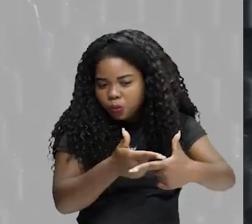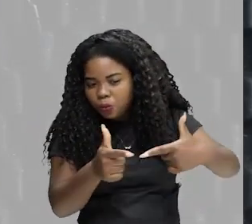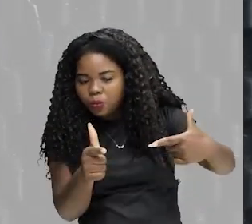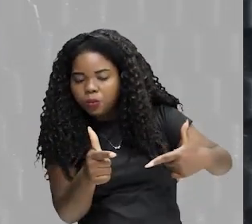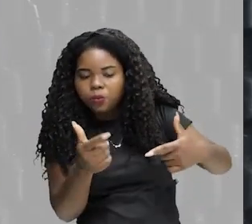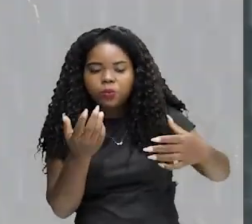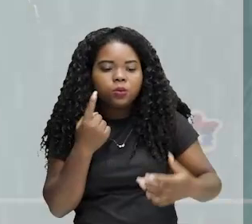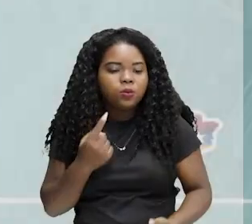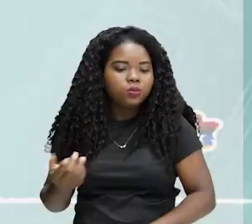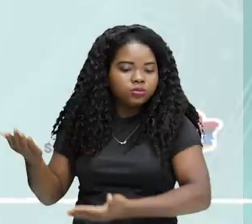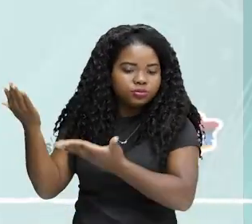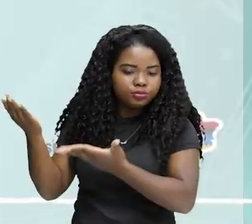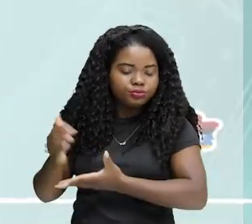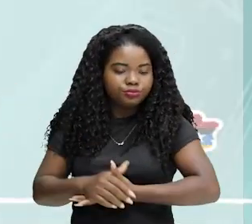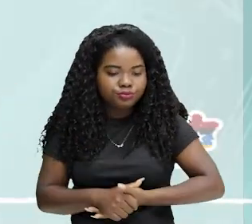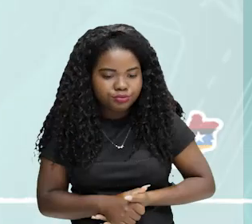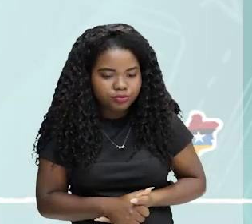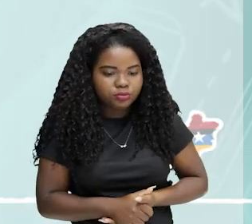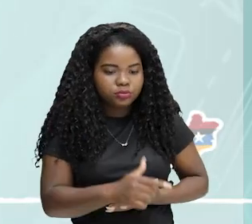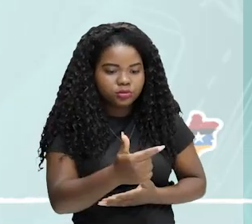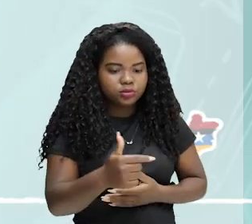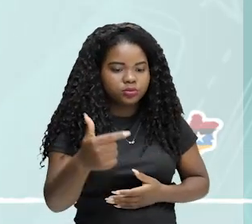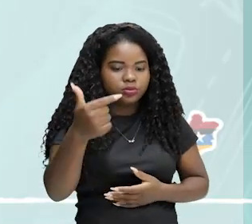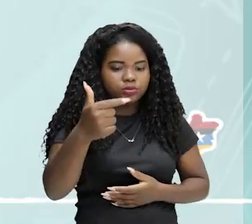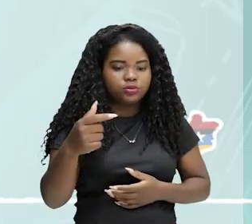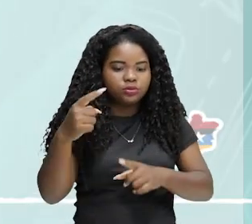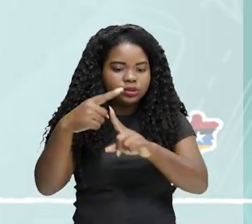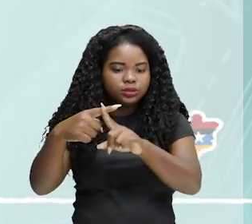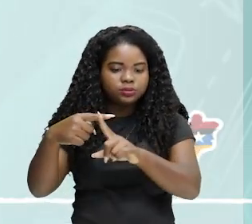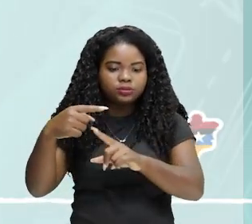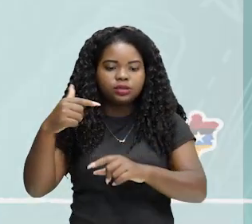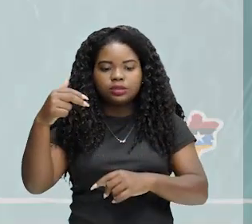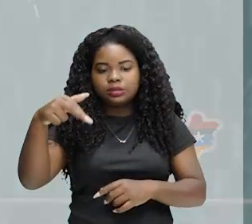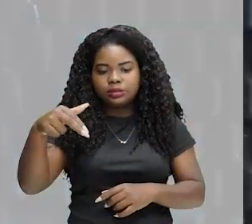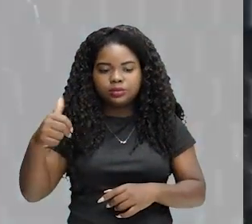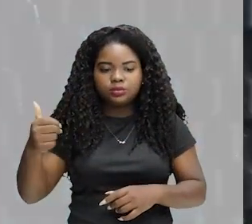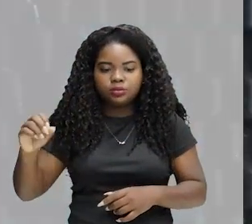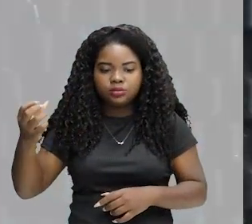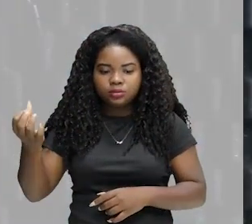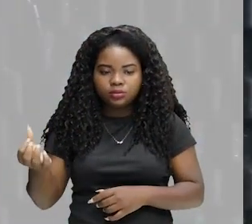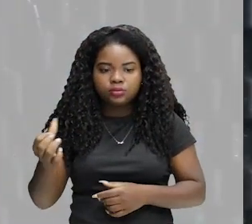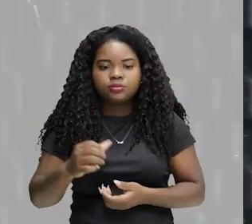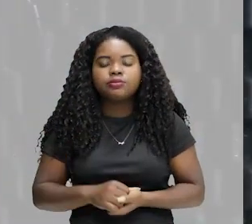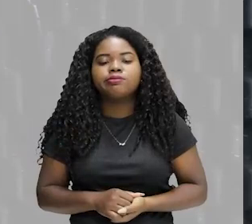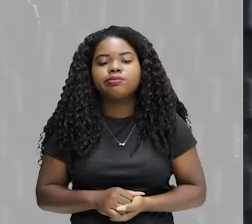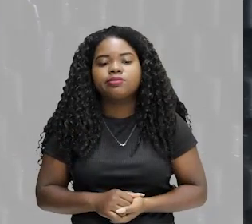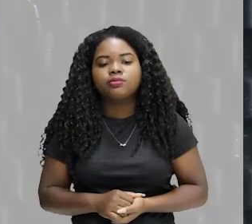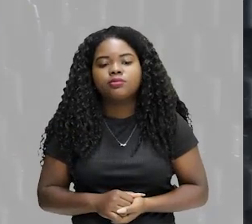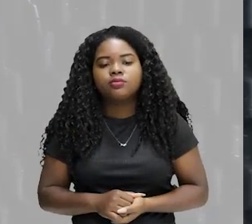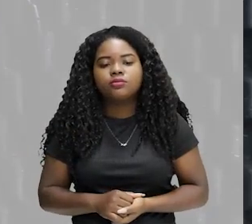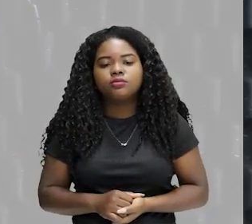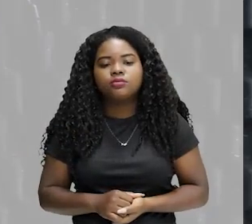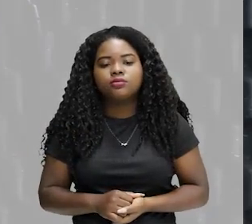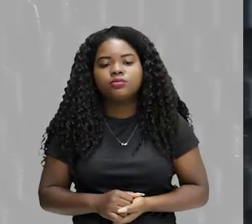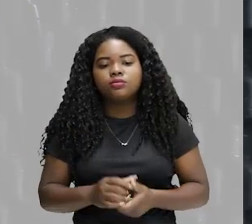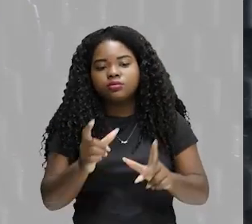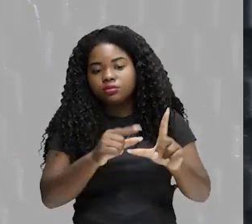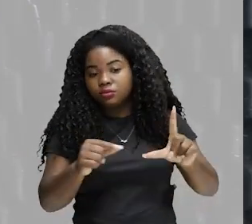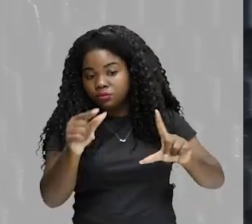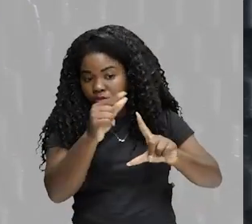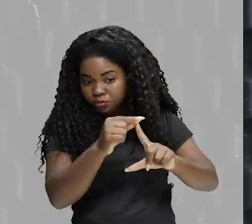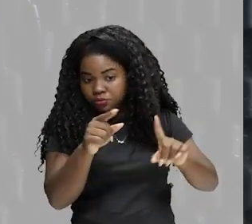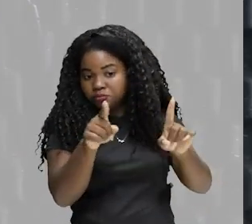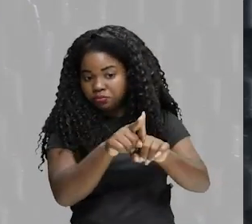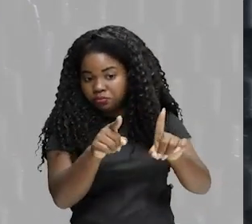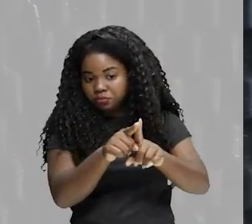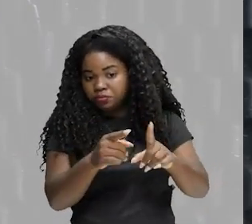para reduzir. Essa subtração, né, de expoente ficou 10 à sexta. Bem nessa parte aqui, eu já estou aplicando o